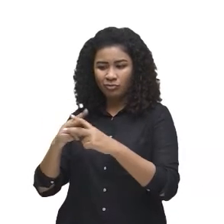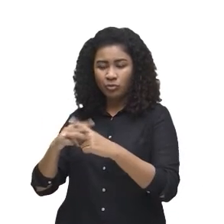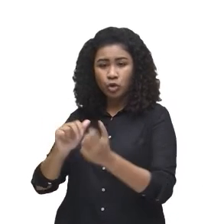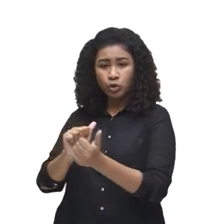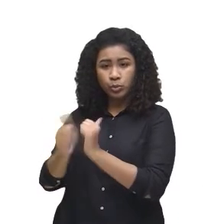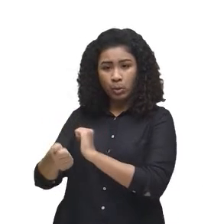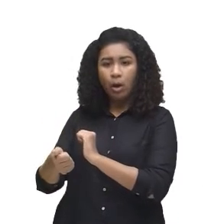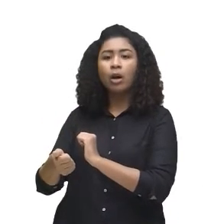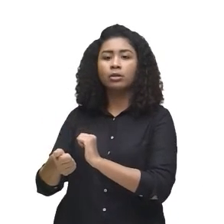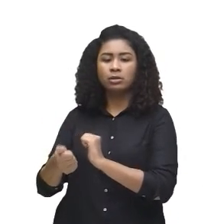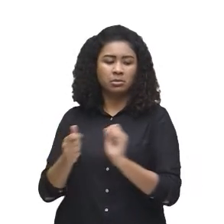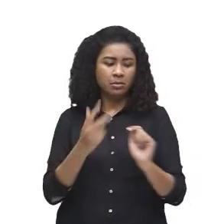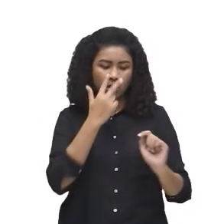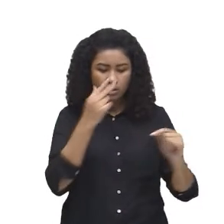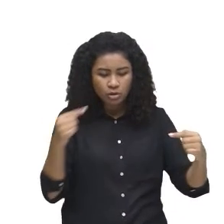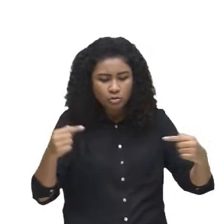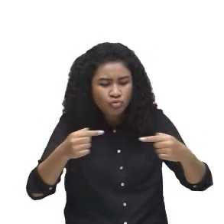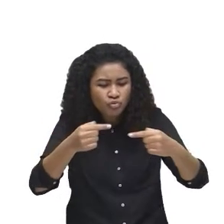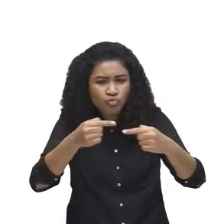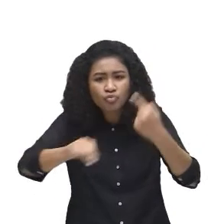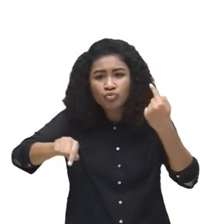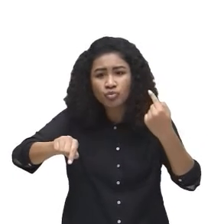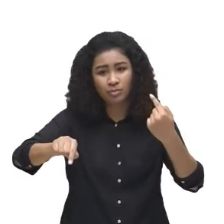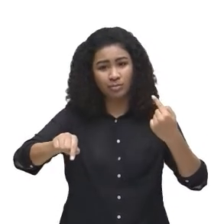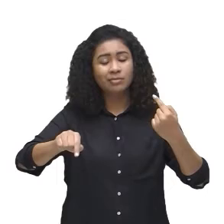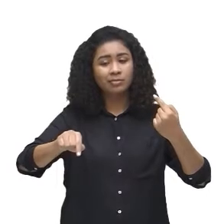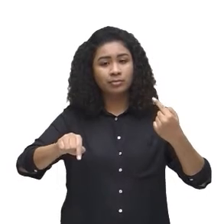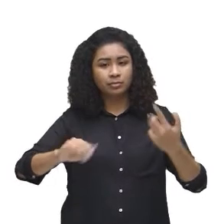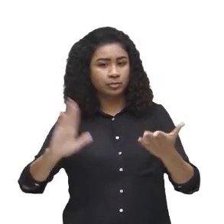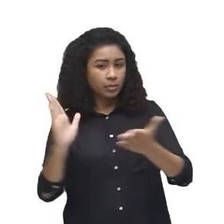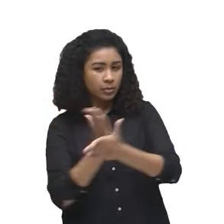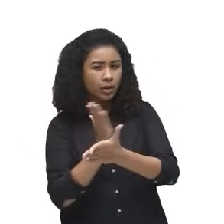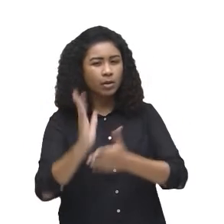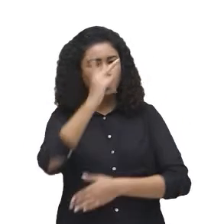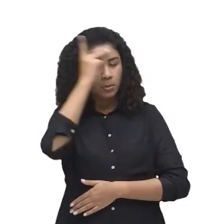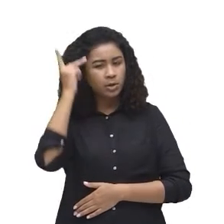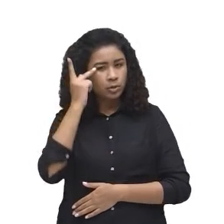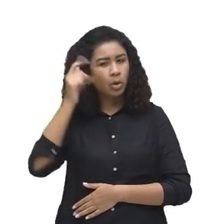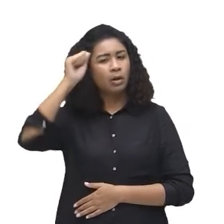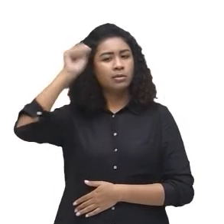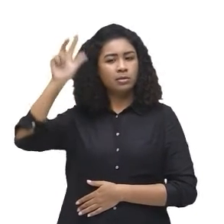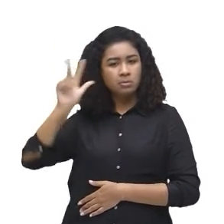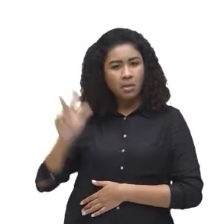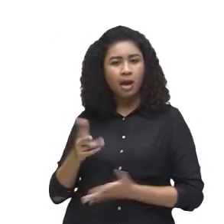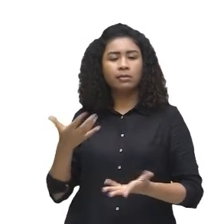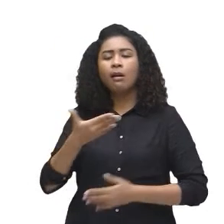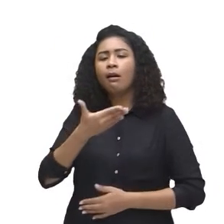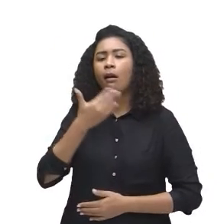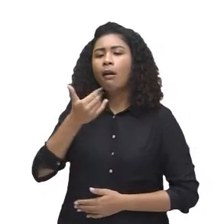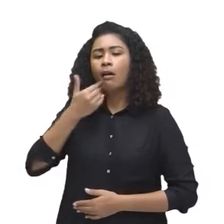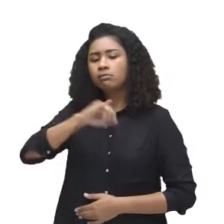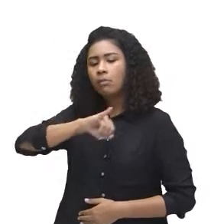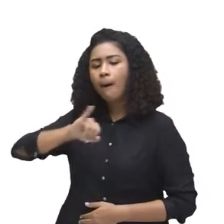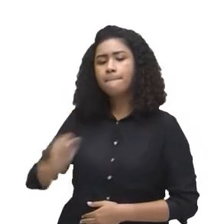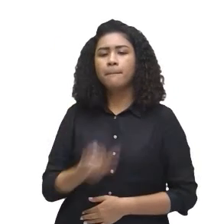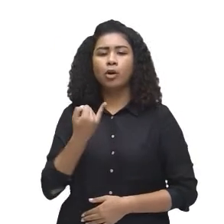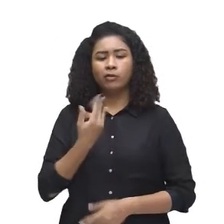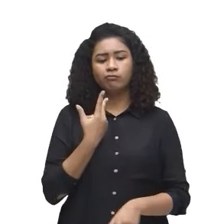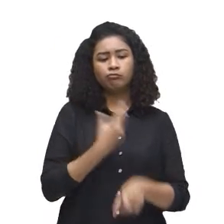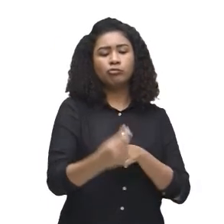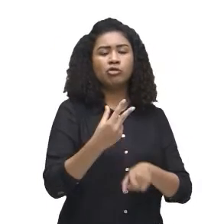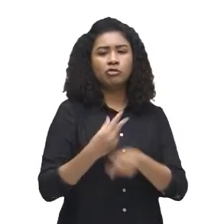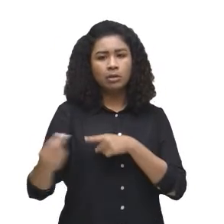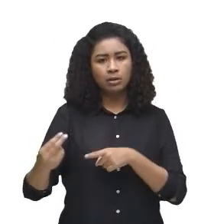se aproveitem, né, das suas habilidades para se dar bem nessas situações, que isso é errado, tá bom? Então as